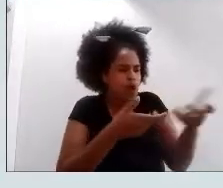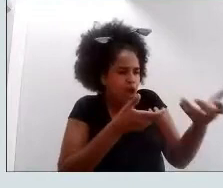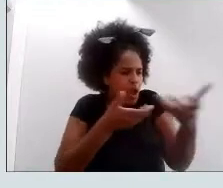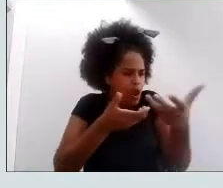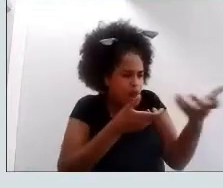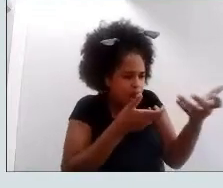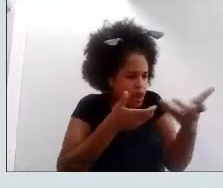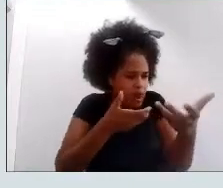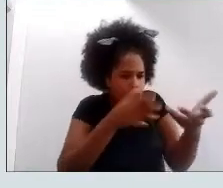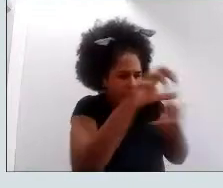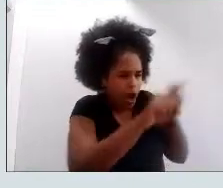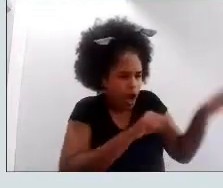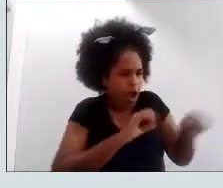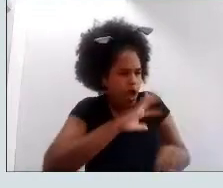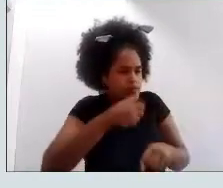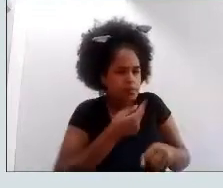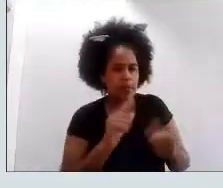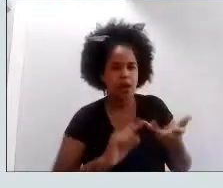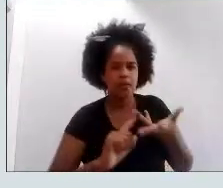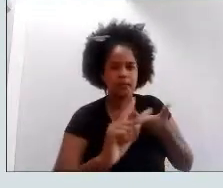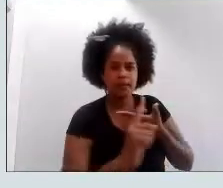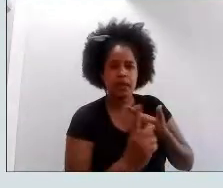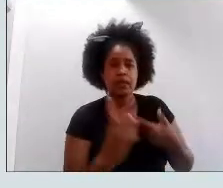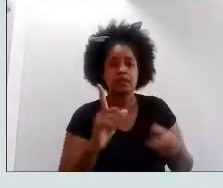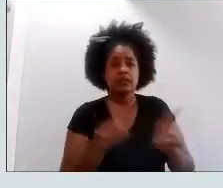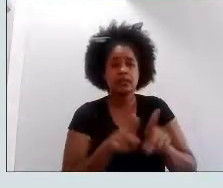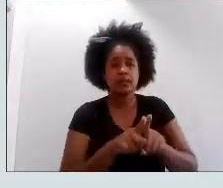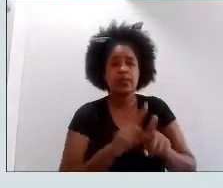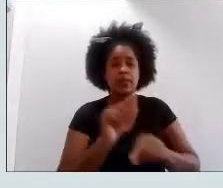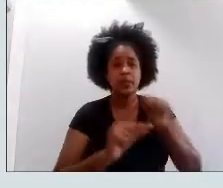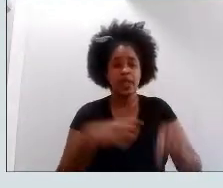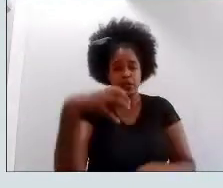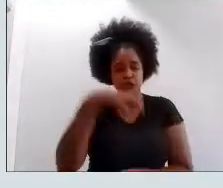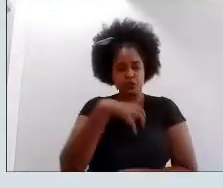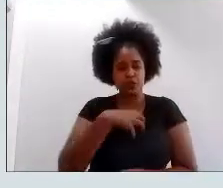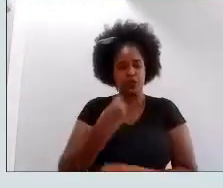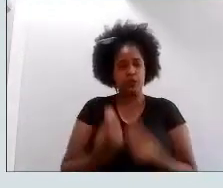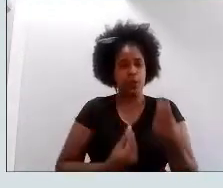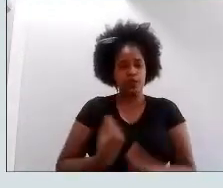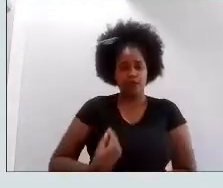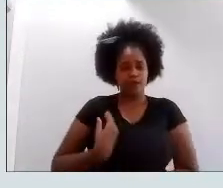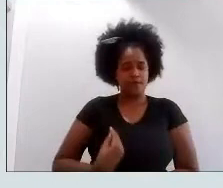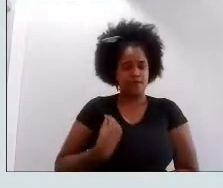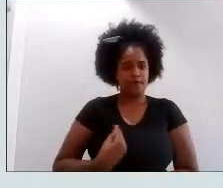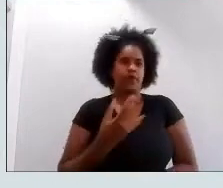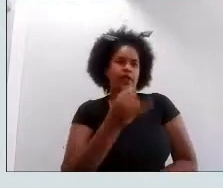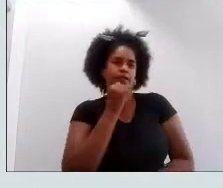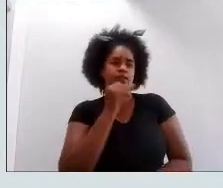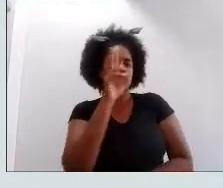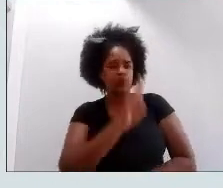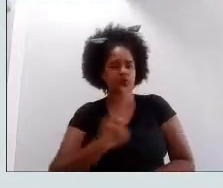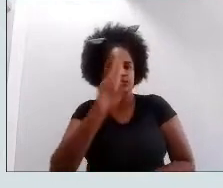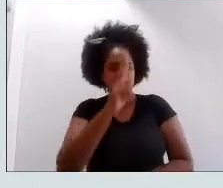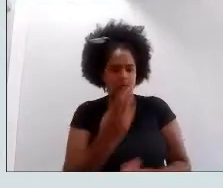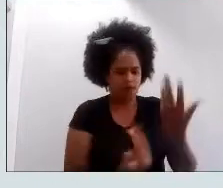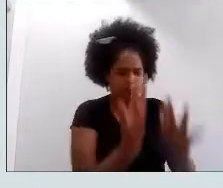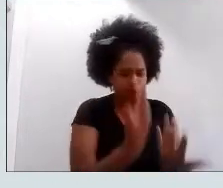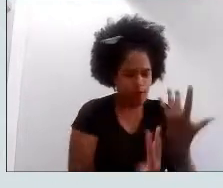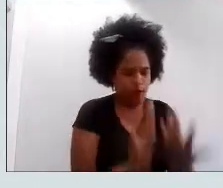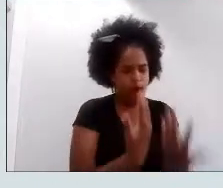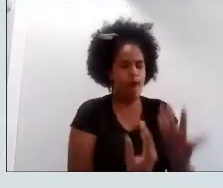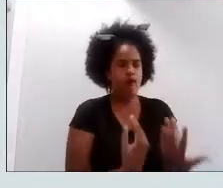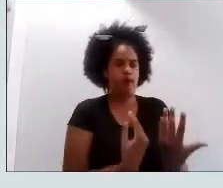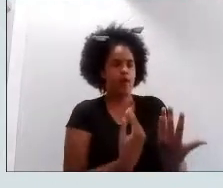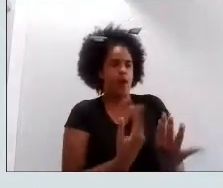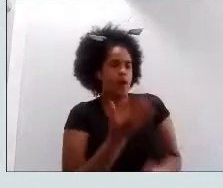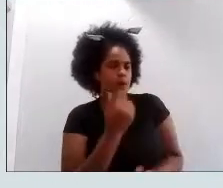grutas, eles tinham o domínio do fogo e sabiam construir instrumentos de pedra. Como é que se